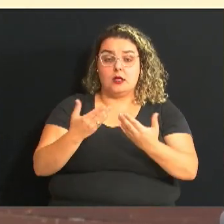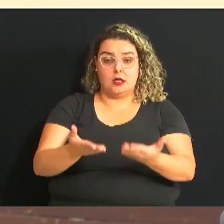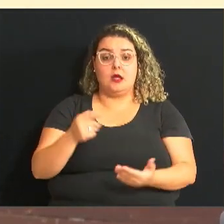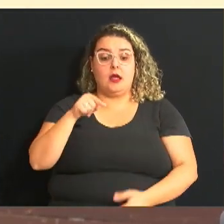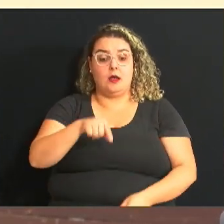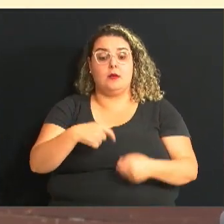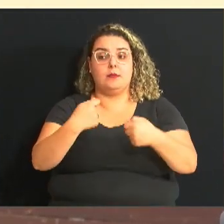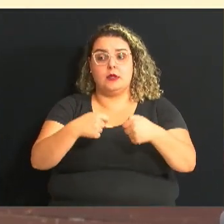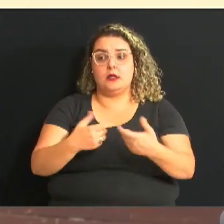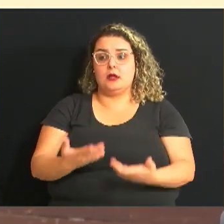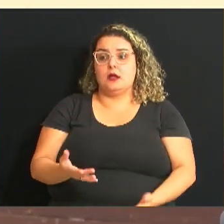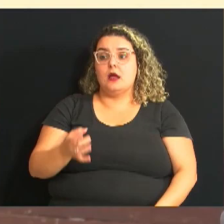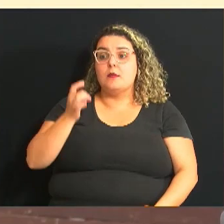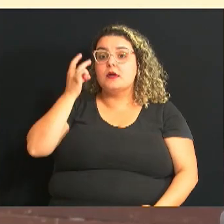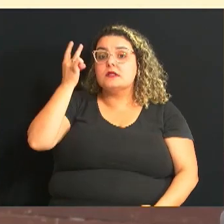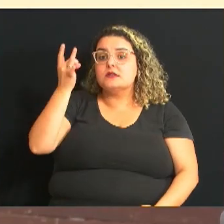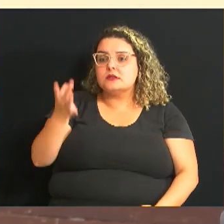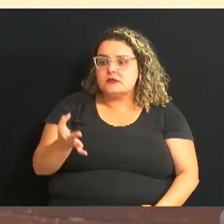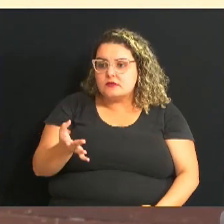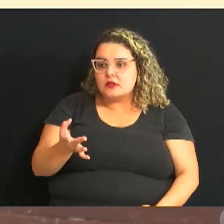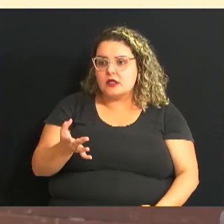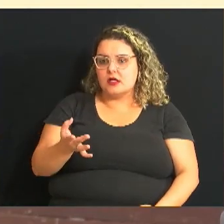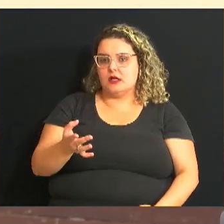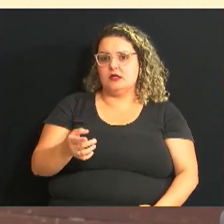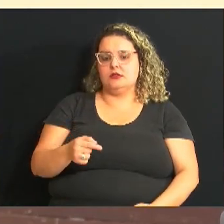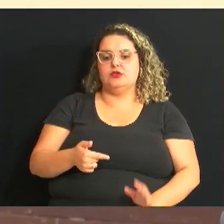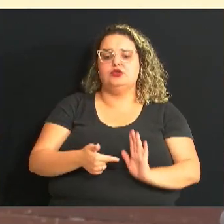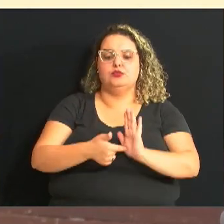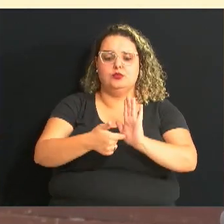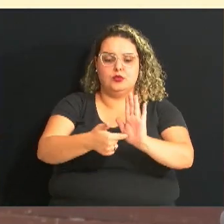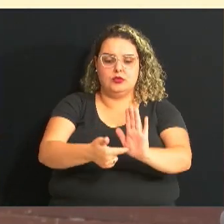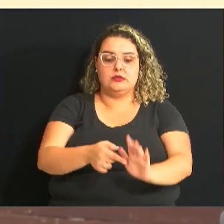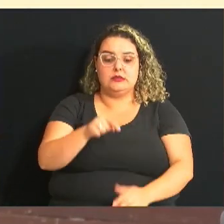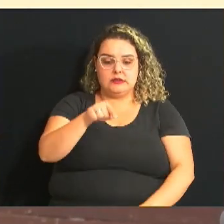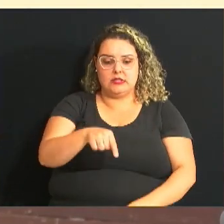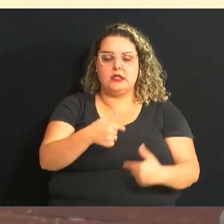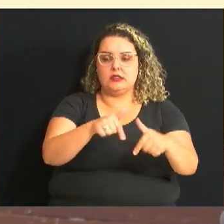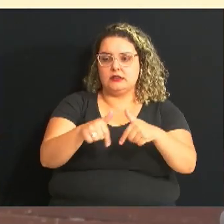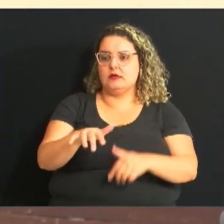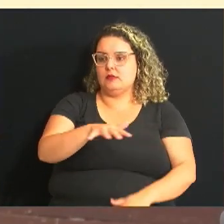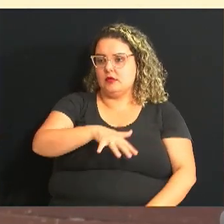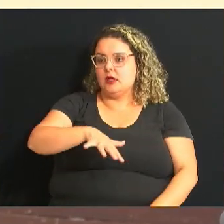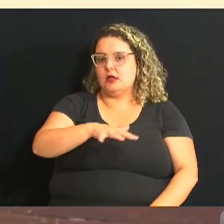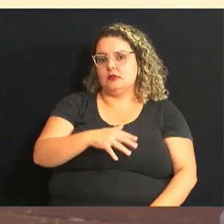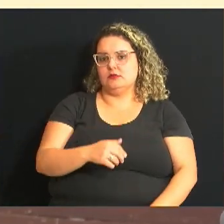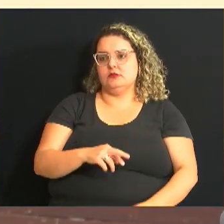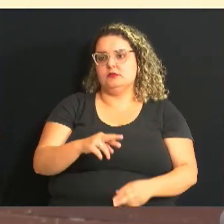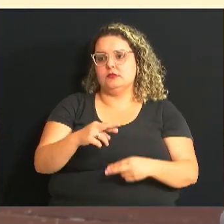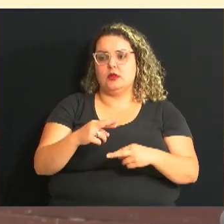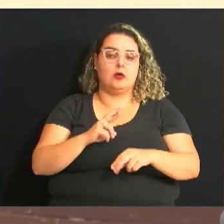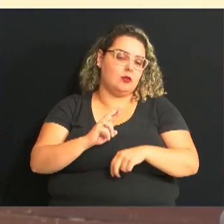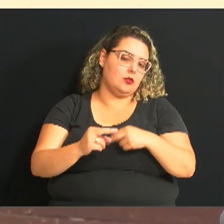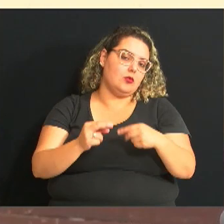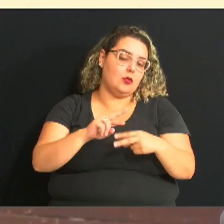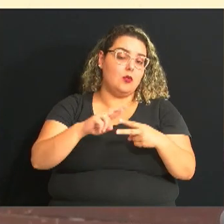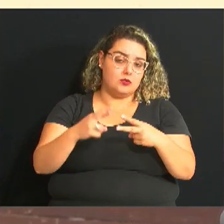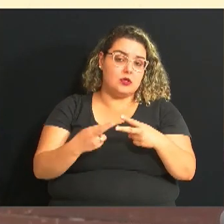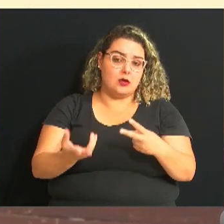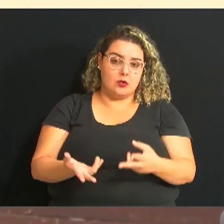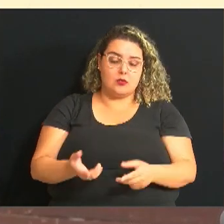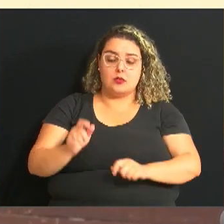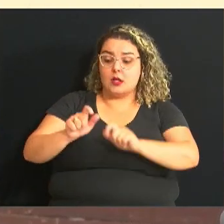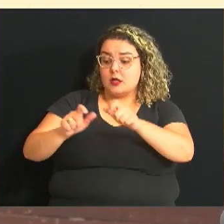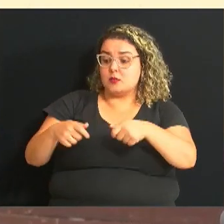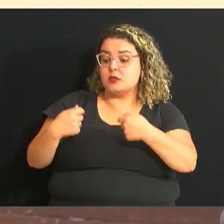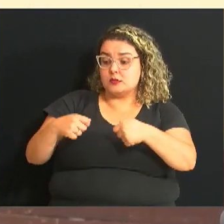precisamos, é muito mais fácil a gente apontar e trabalhar com esses recursos. O que as pessoas precisam entender,